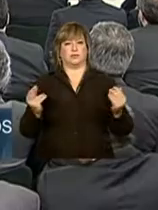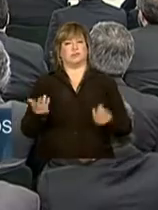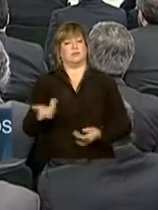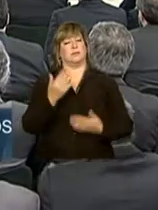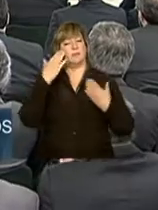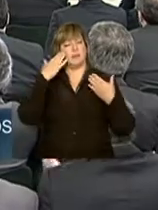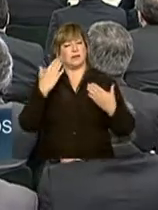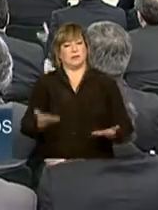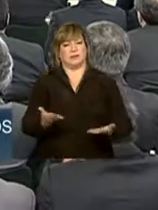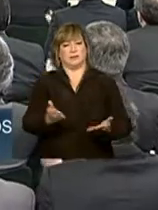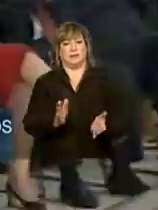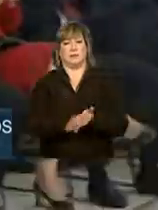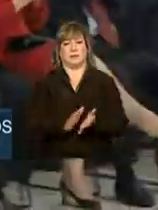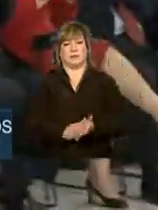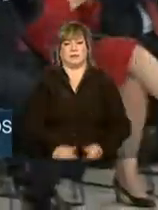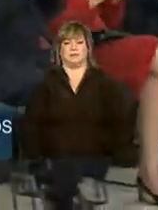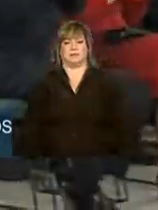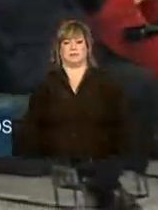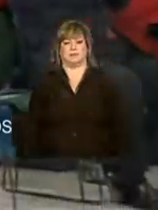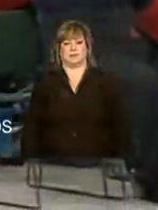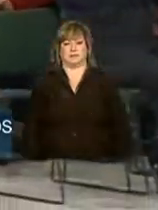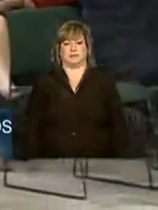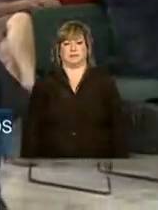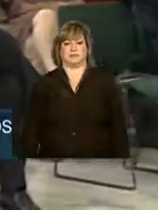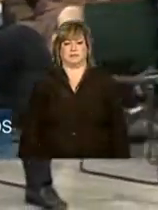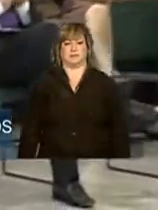Muito obrigada, senhora. Parabéns.